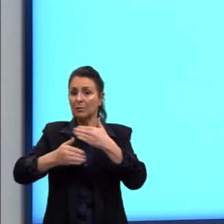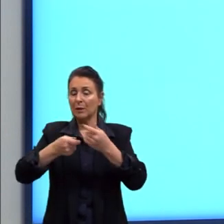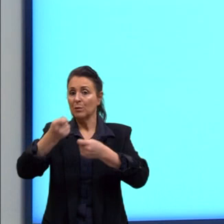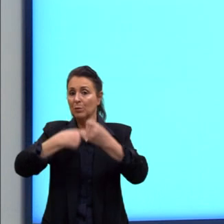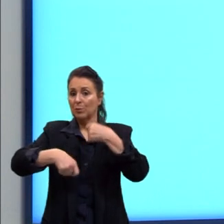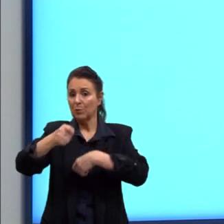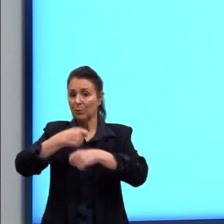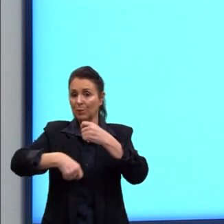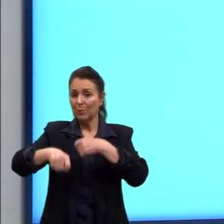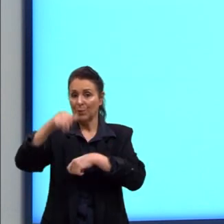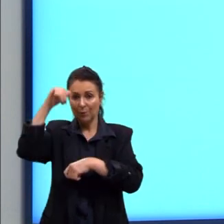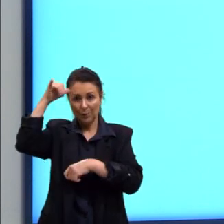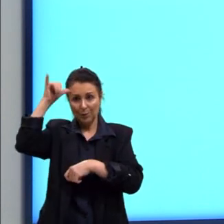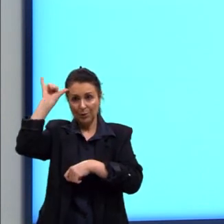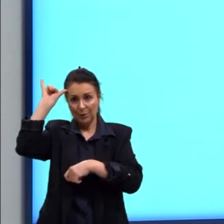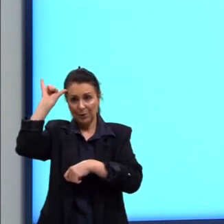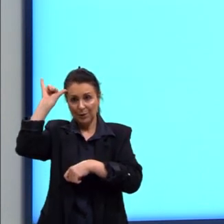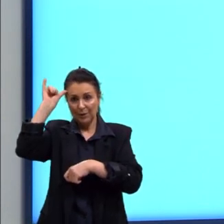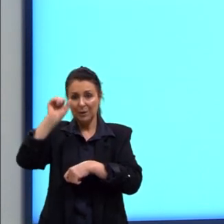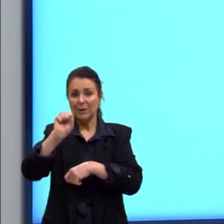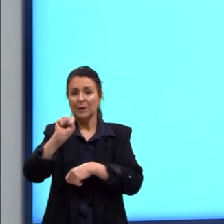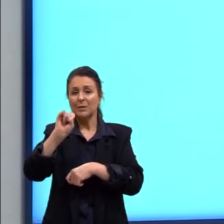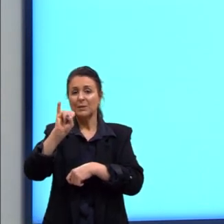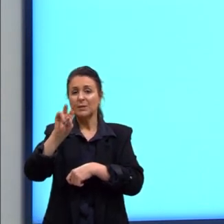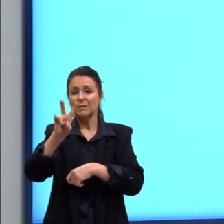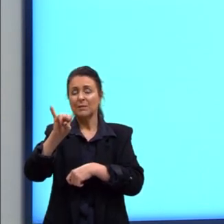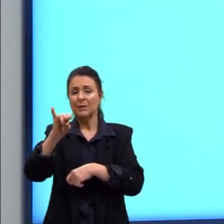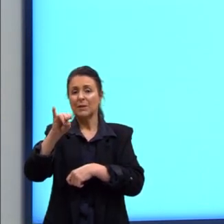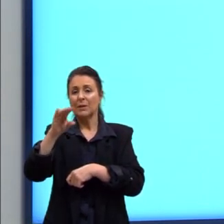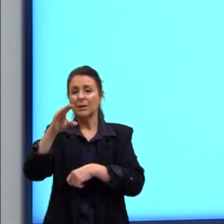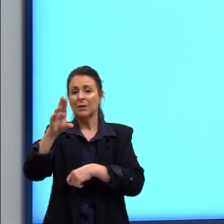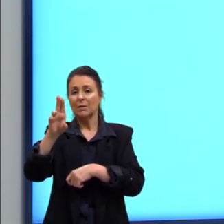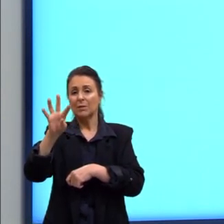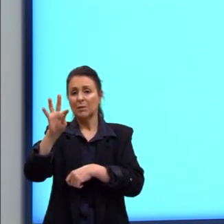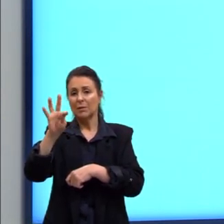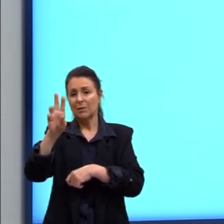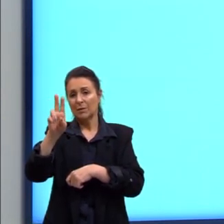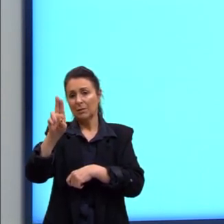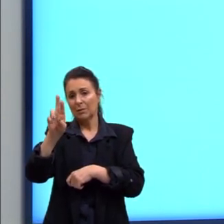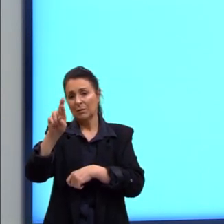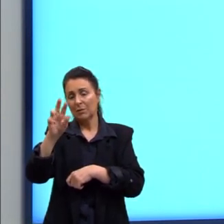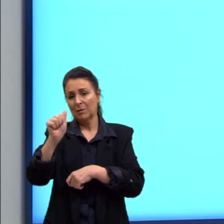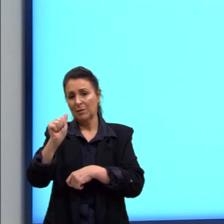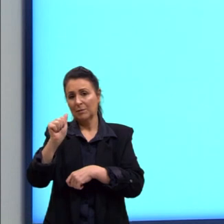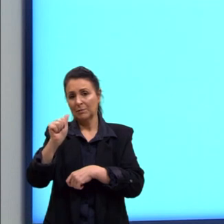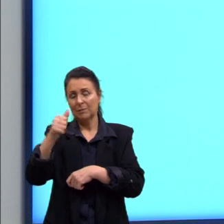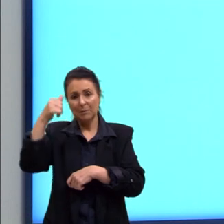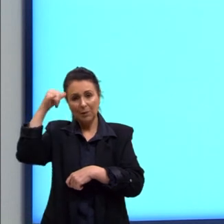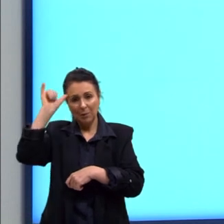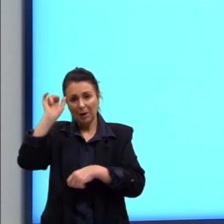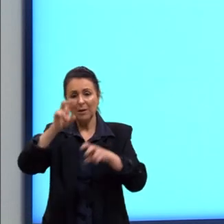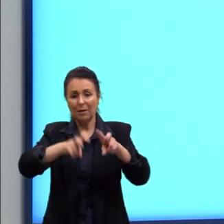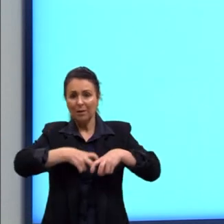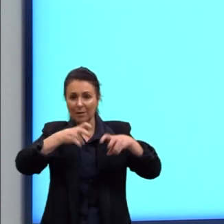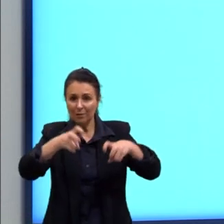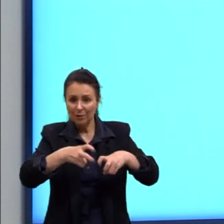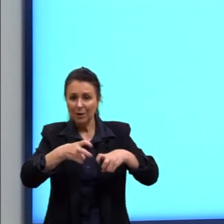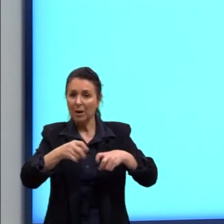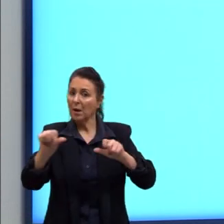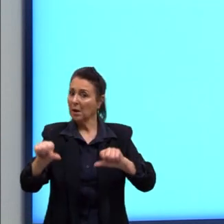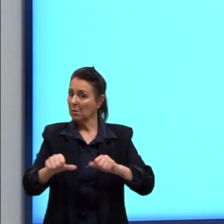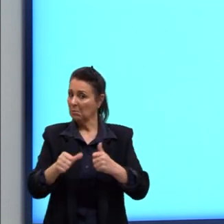ó a cultura pecuária lavoura tudo isso aqui e desenvolvimento do agronegócio é a melhor